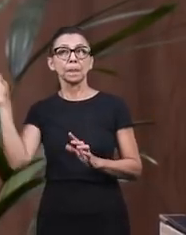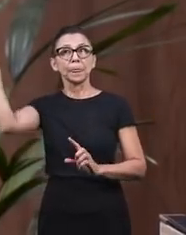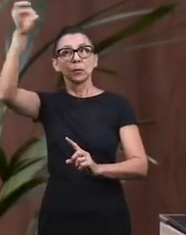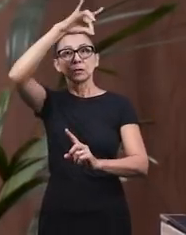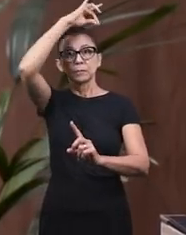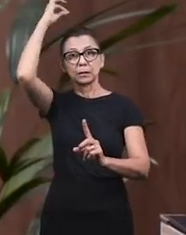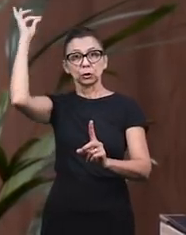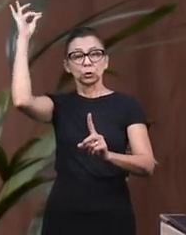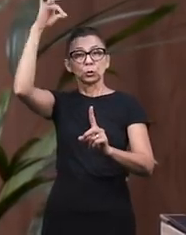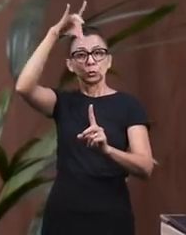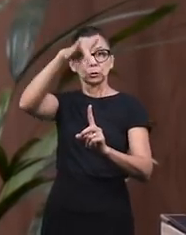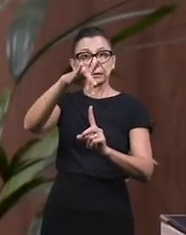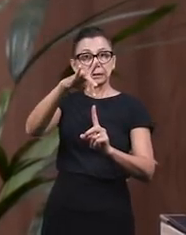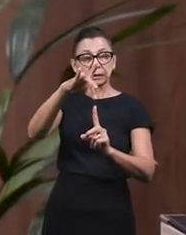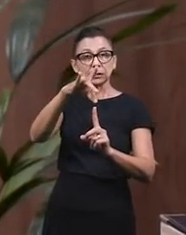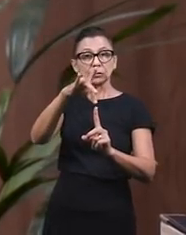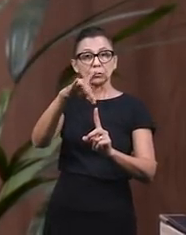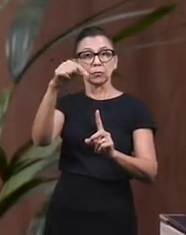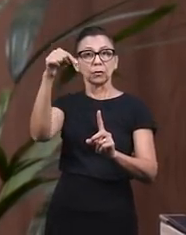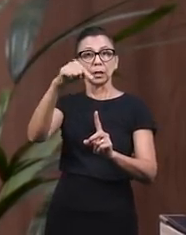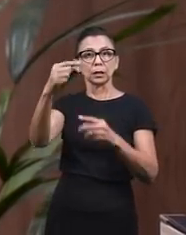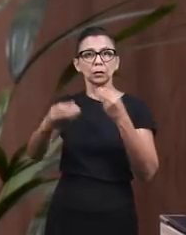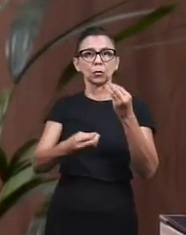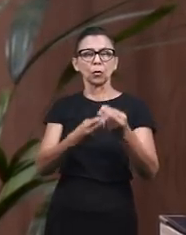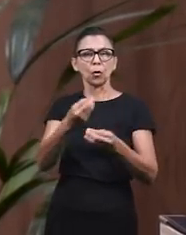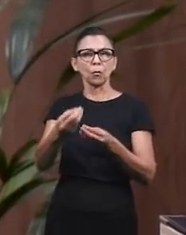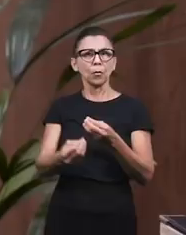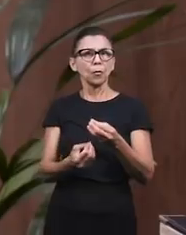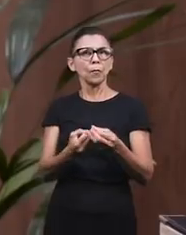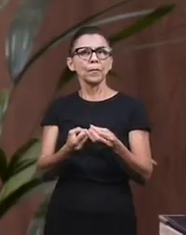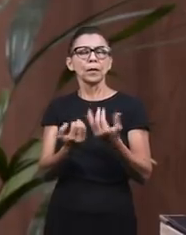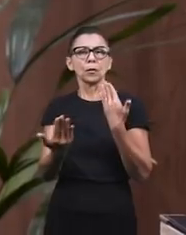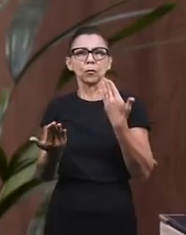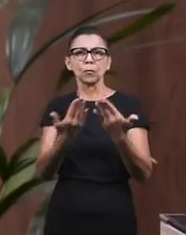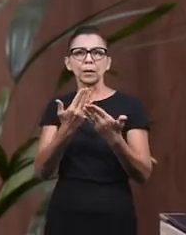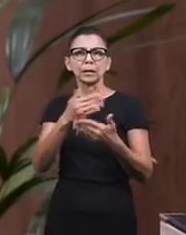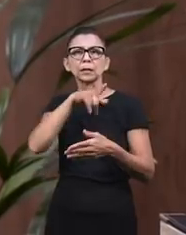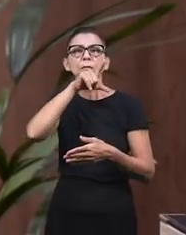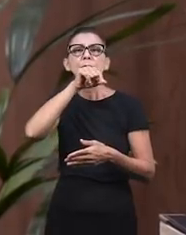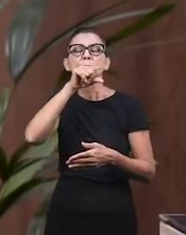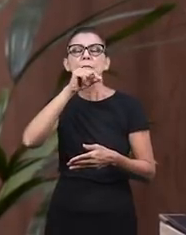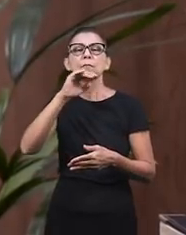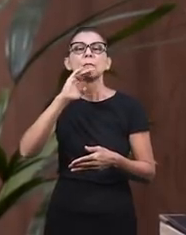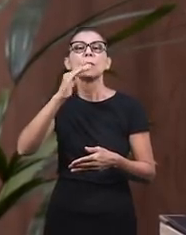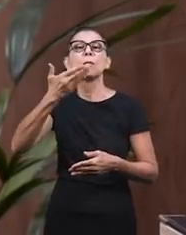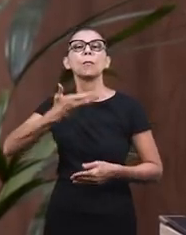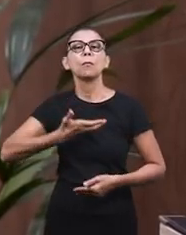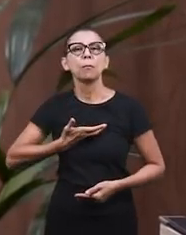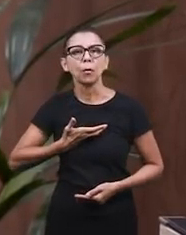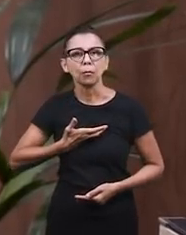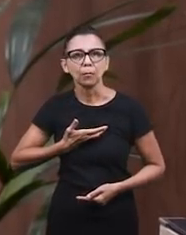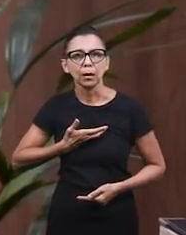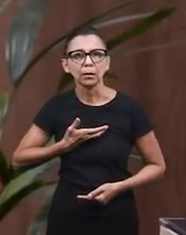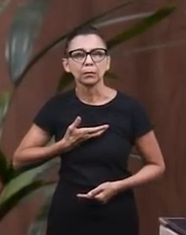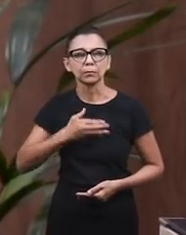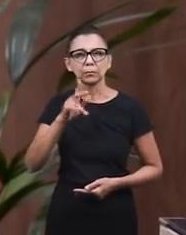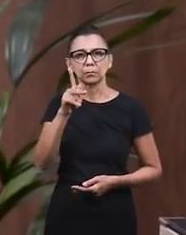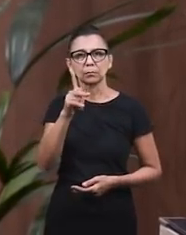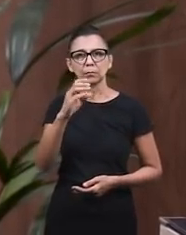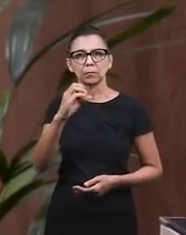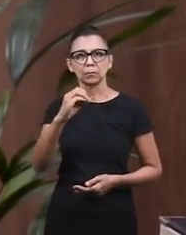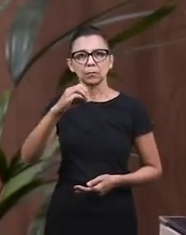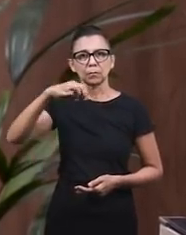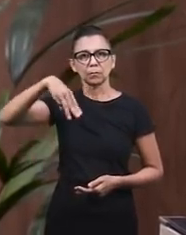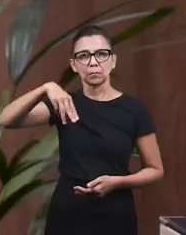mais claro ainda, para alguém que possa duvidar, em Lucas 4:1, quando diz assim, e Jesus cheio do